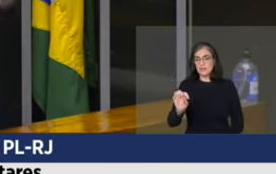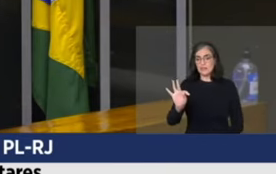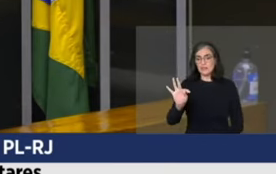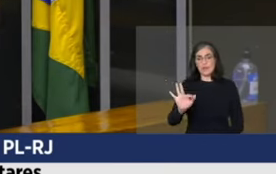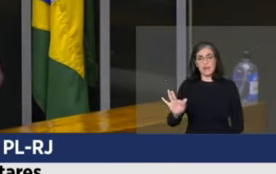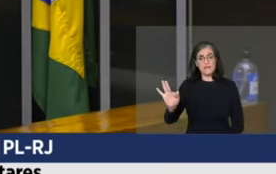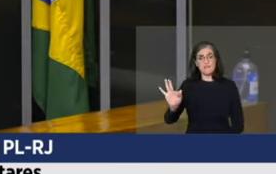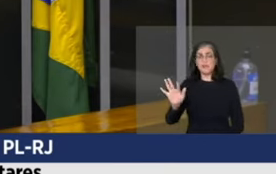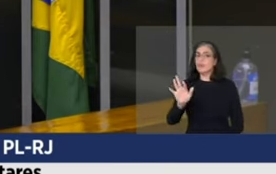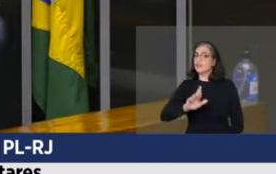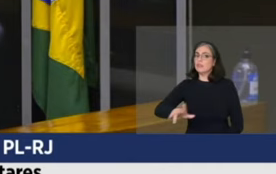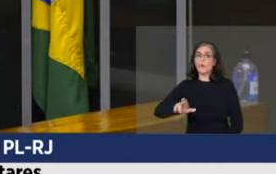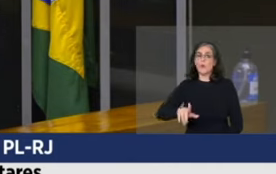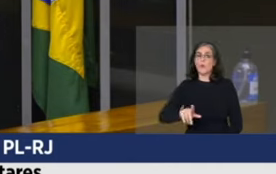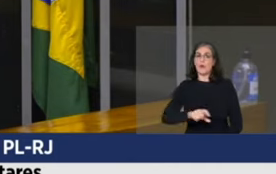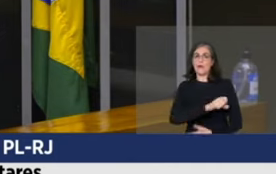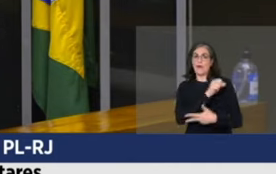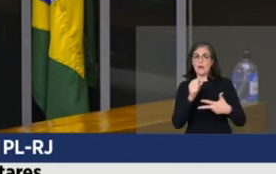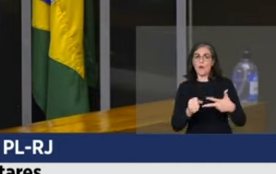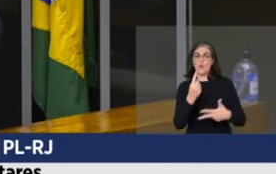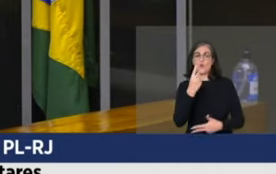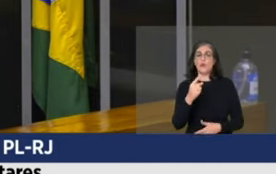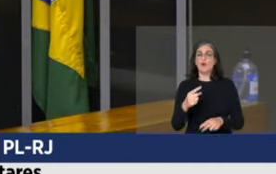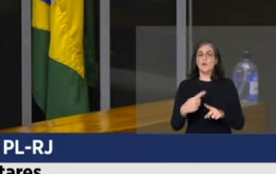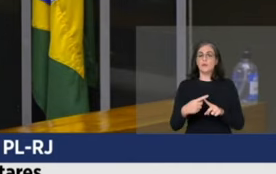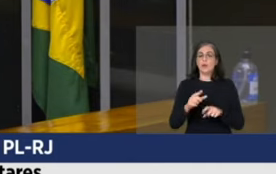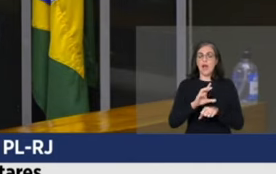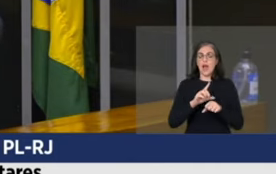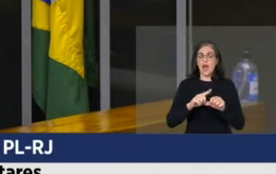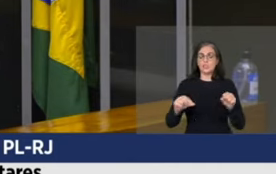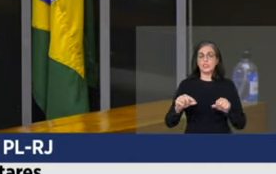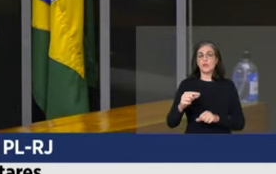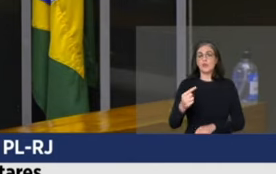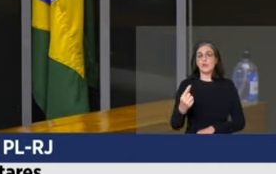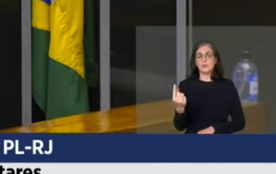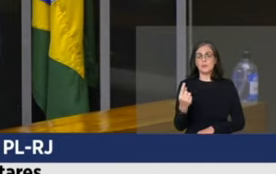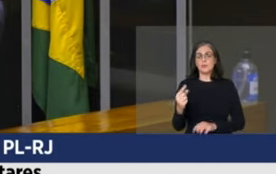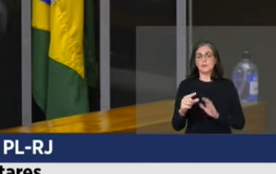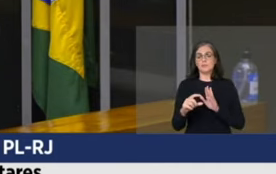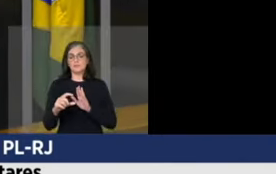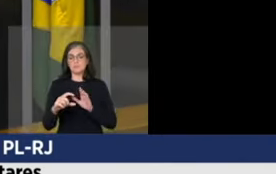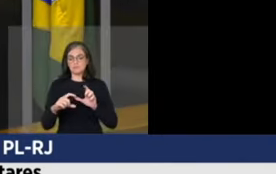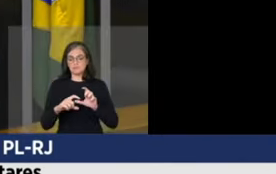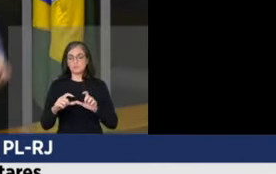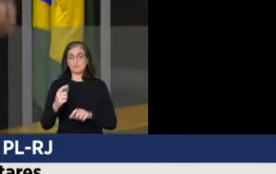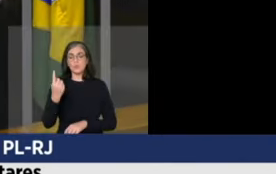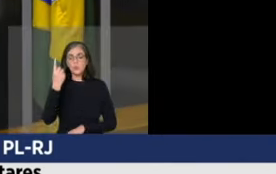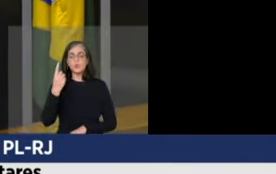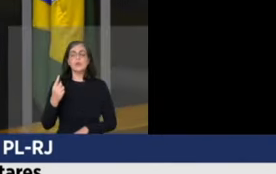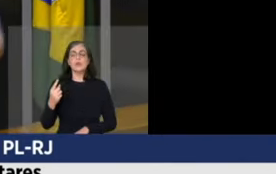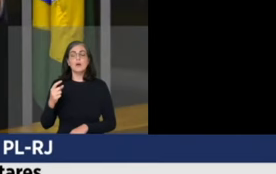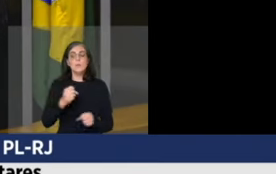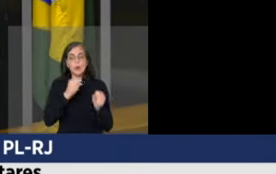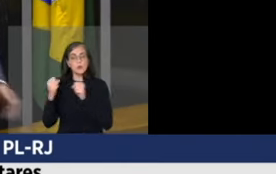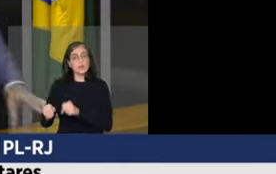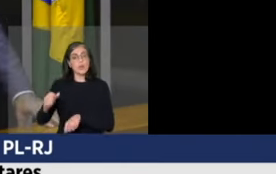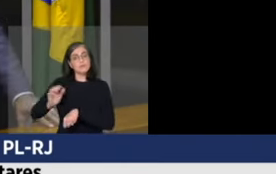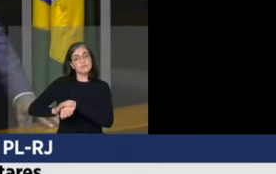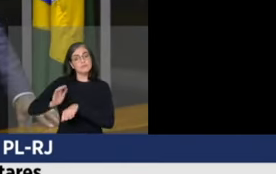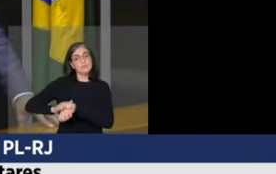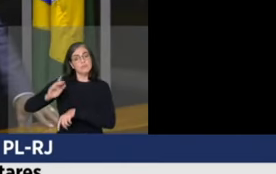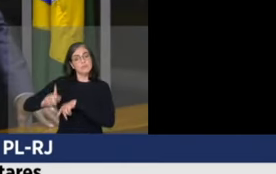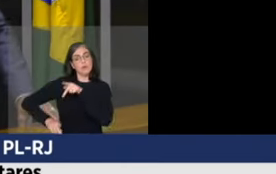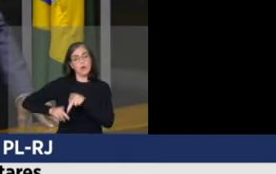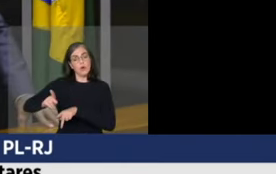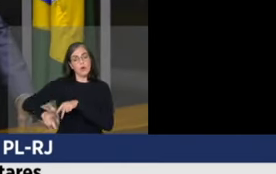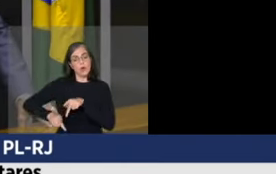artigo primeiro parágrafo único da Constituição fala que Todo poder emana do povo que o exército até velho através de representantes